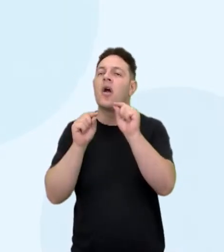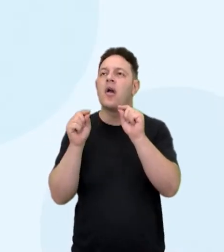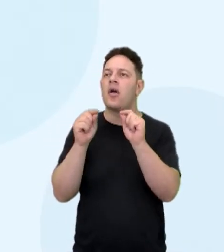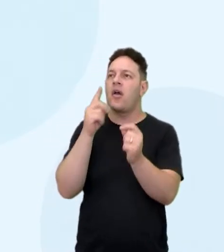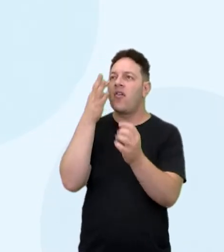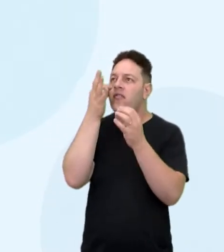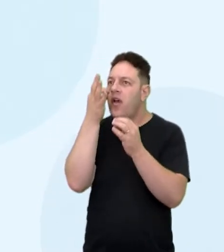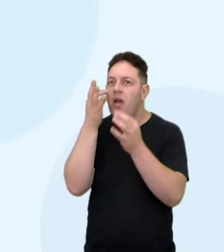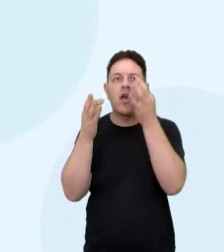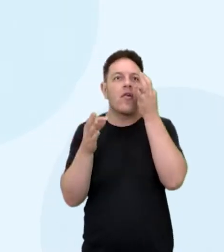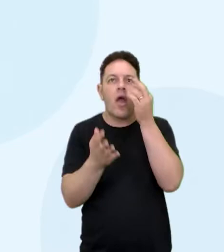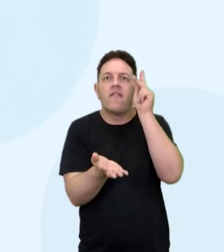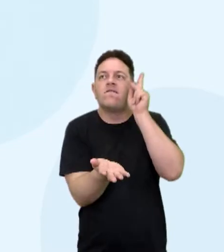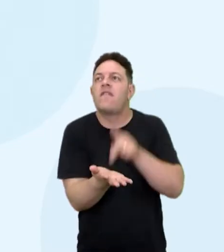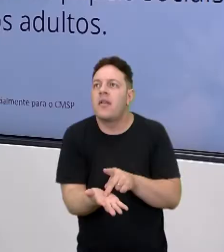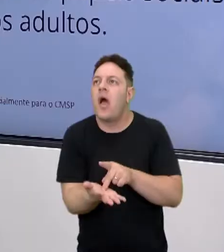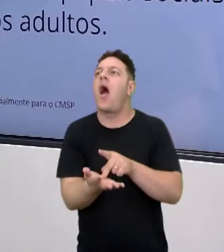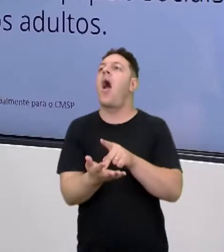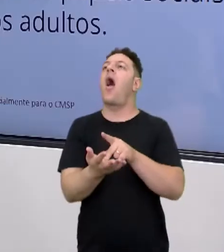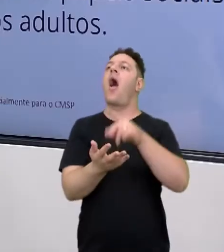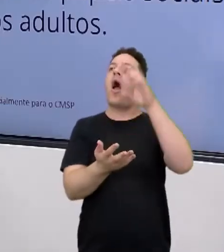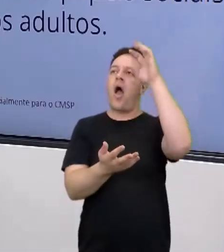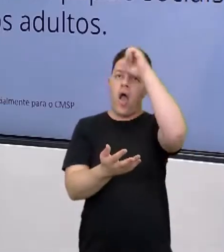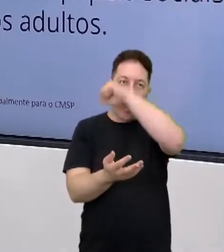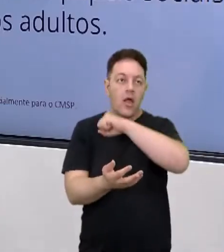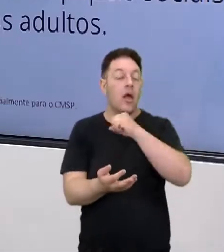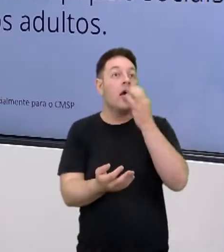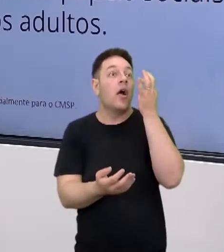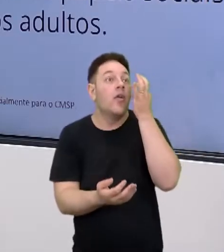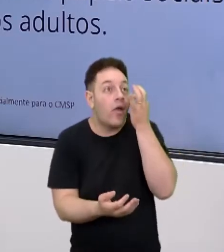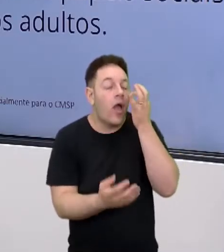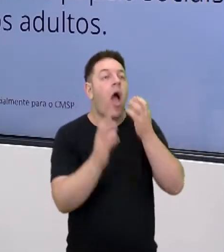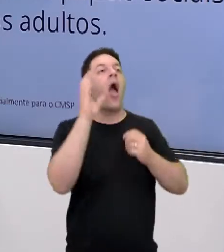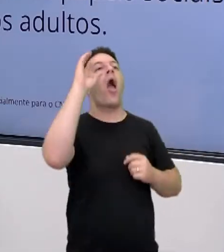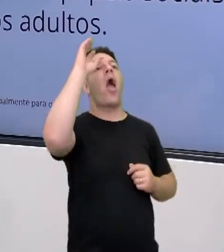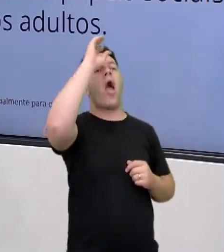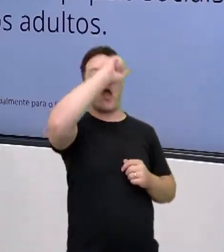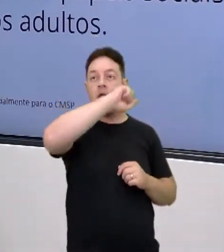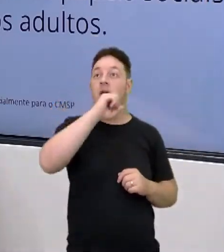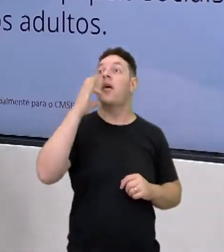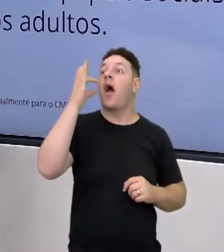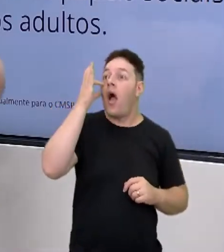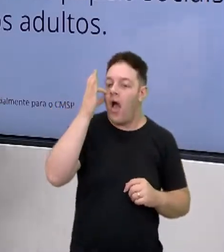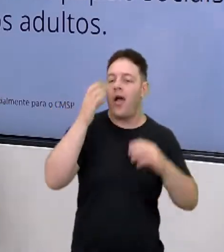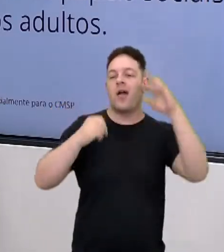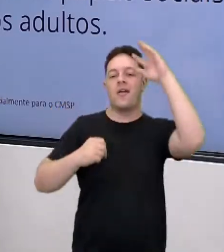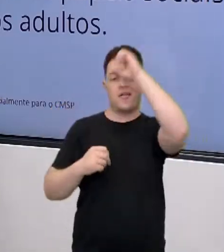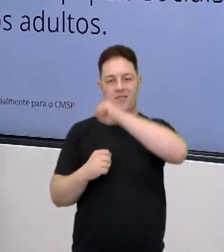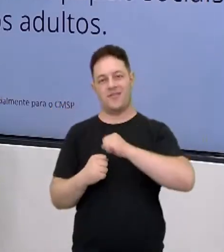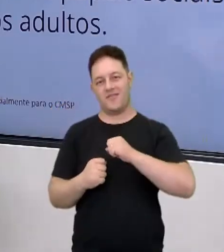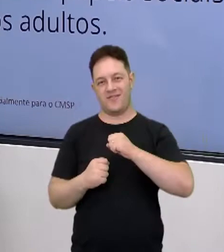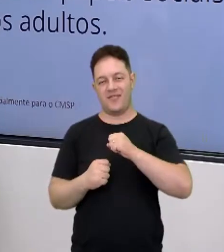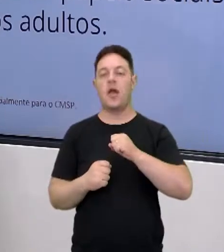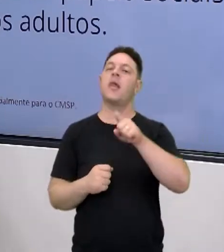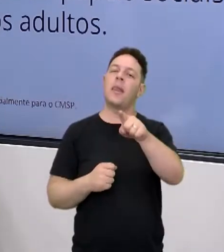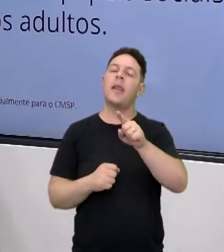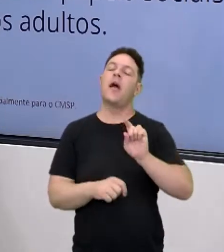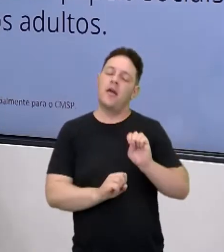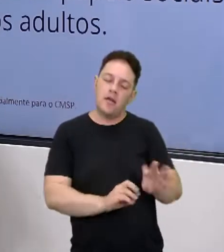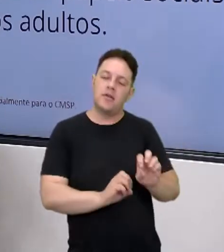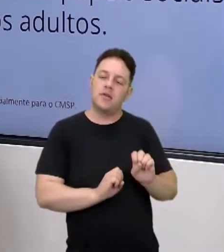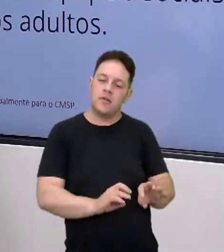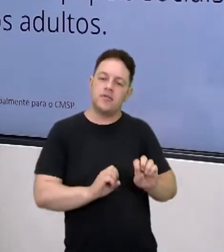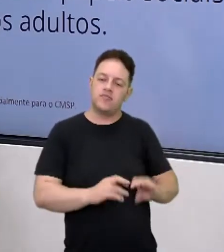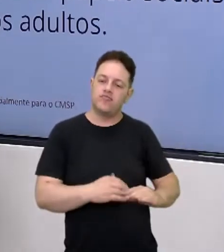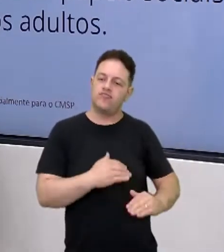concreto. Ela só consegue relacionar as coisas com o que ela vê. Você vai começando a desenvolver isso,